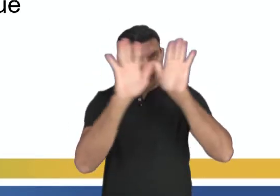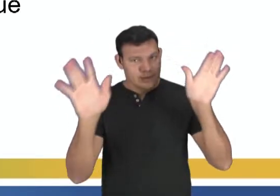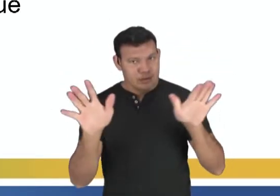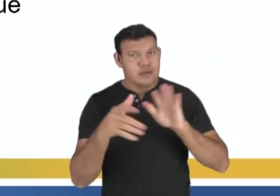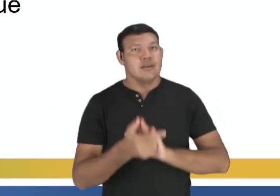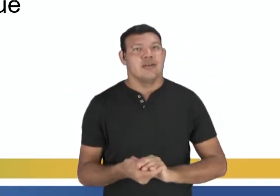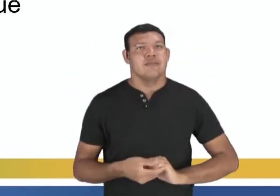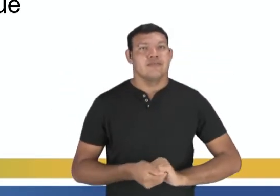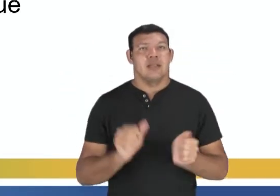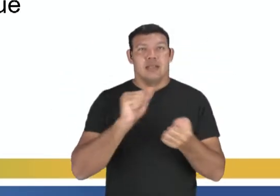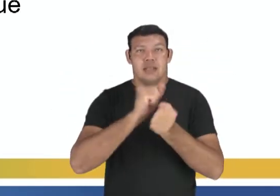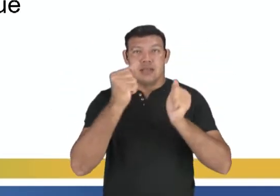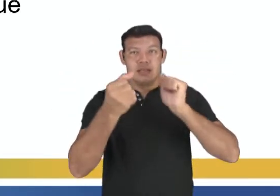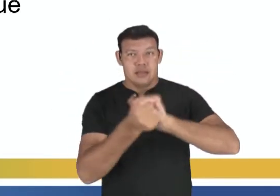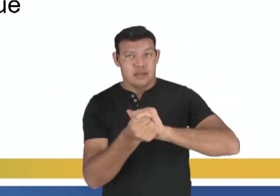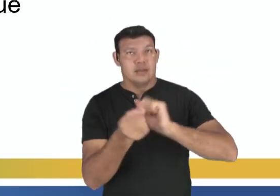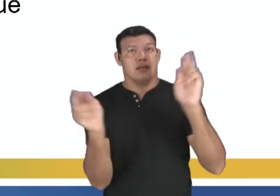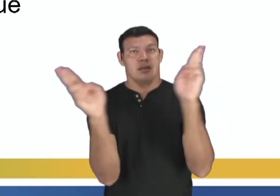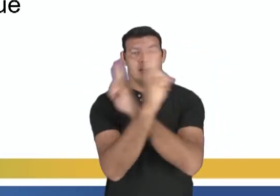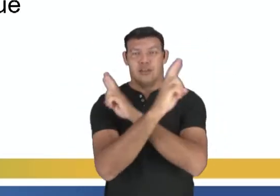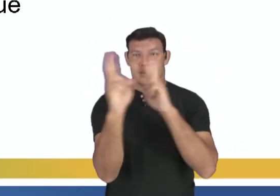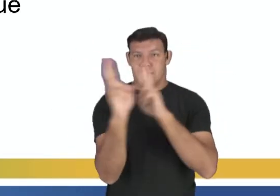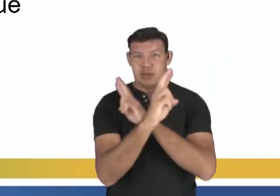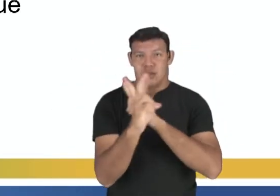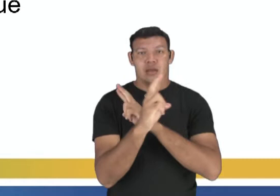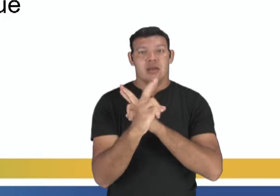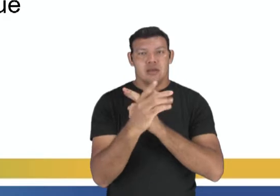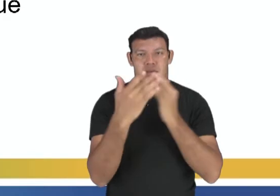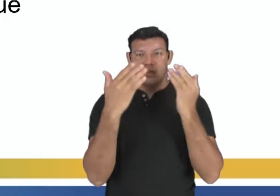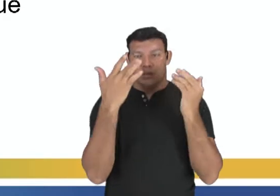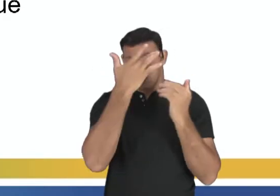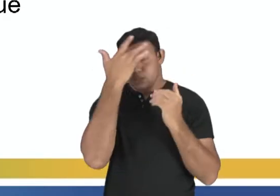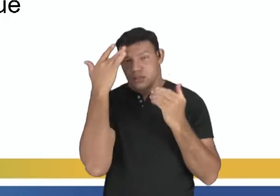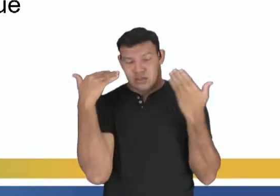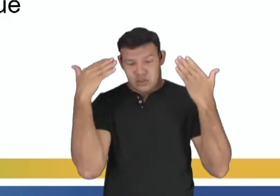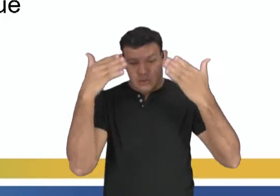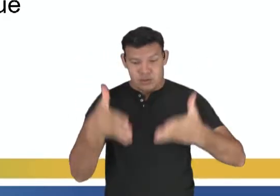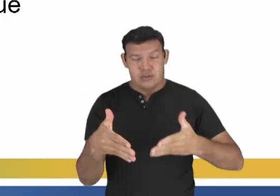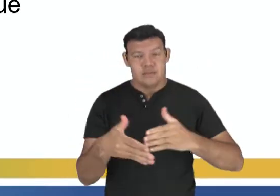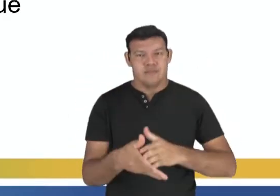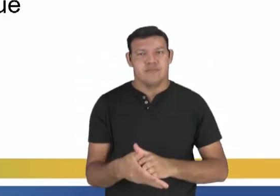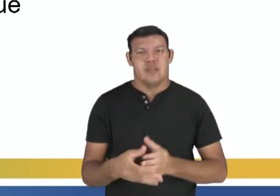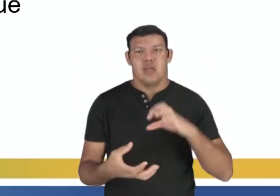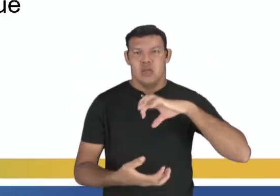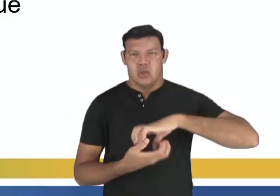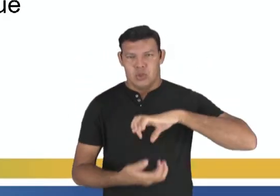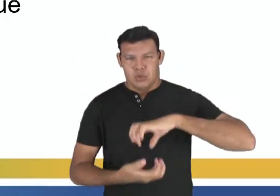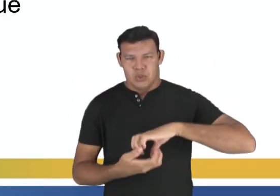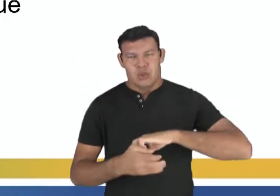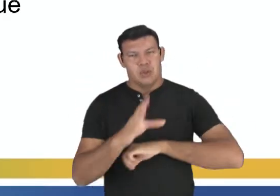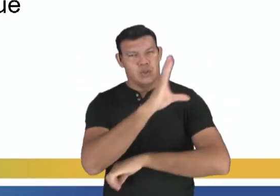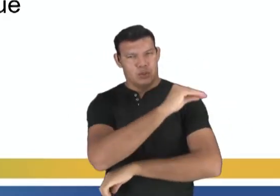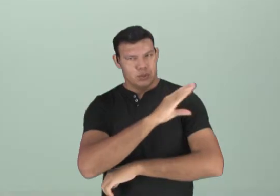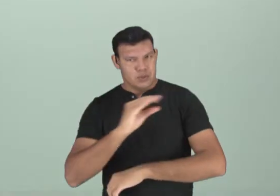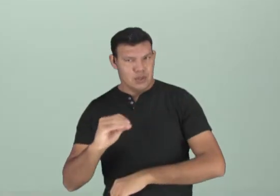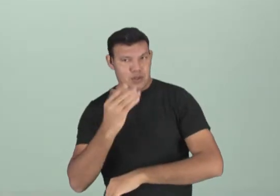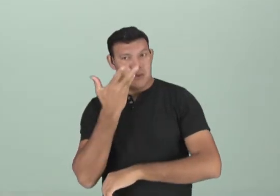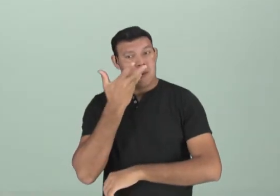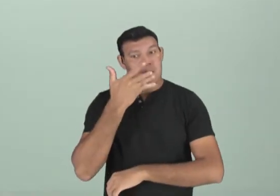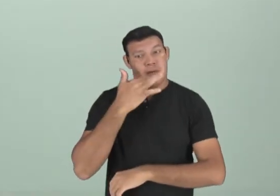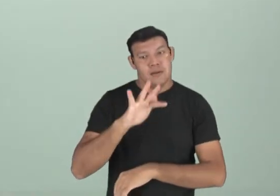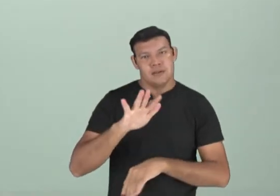relação ao público-alvo, ou seja, eu estou falando para um idoso, eu estou falando para uma criança, eu estou falando para um adolescente, então vai